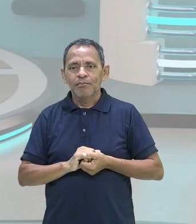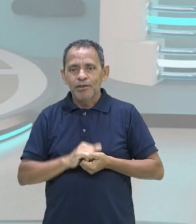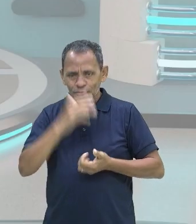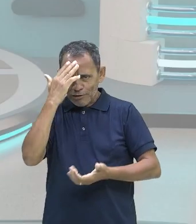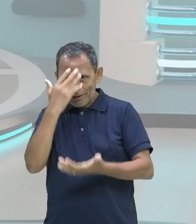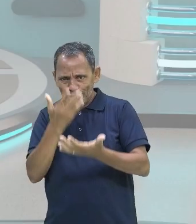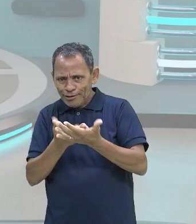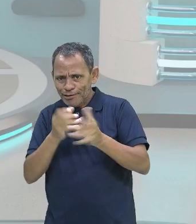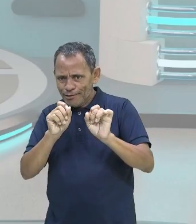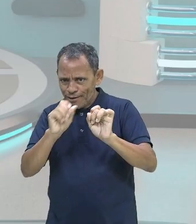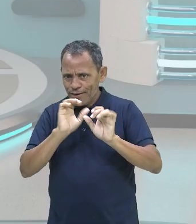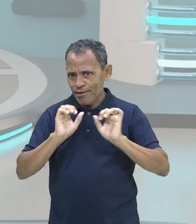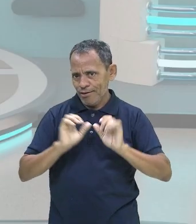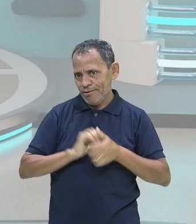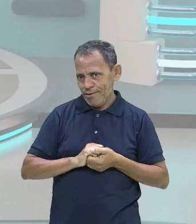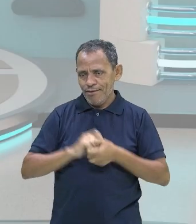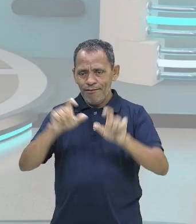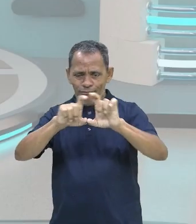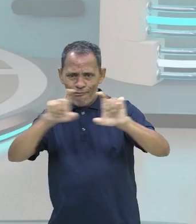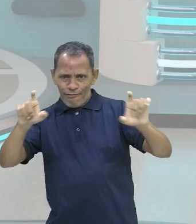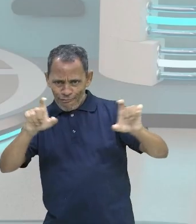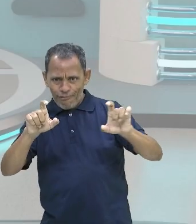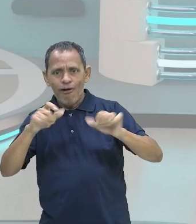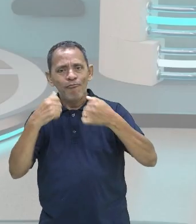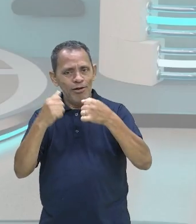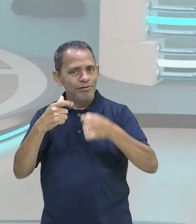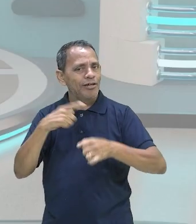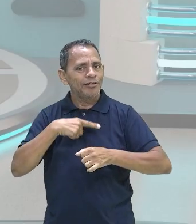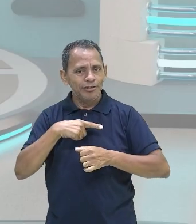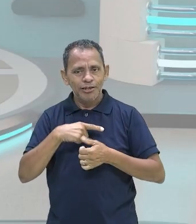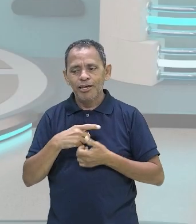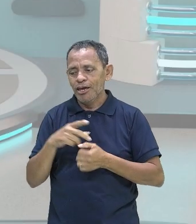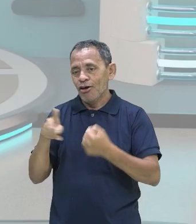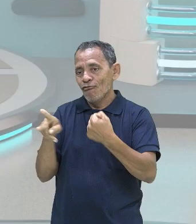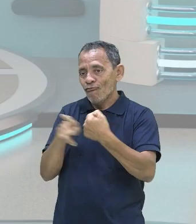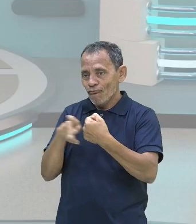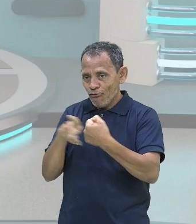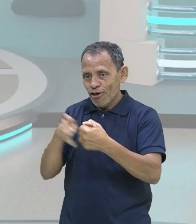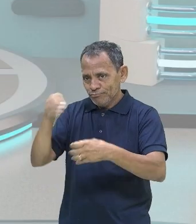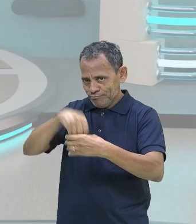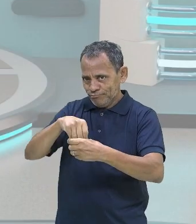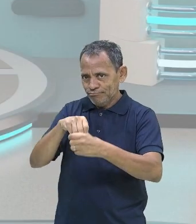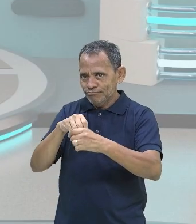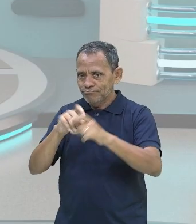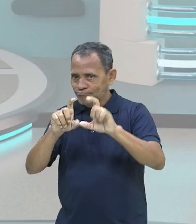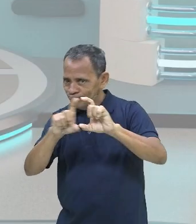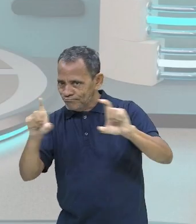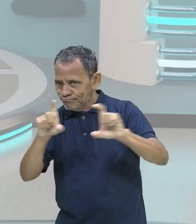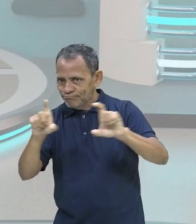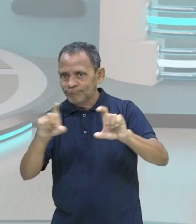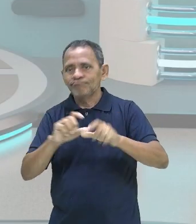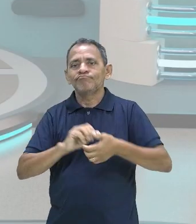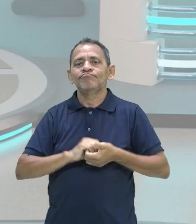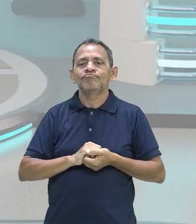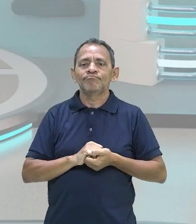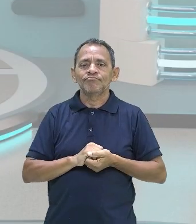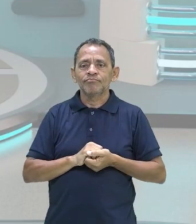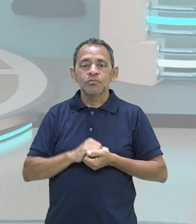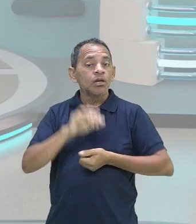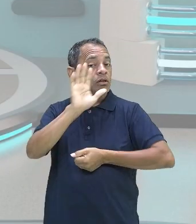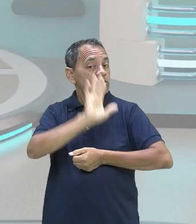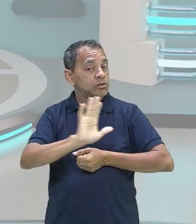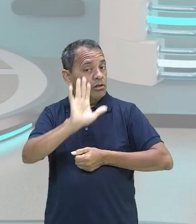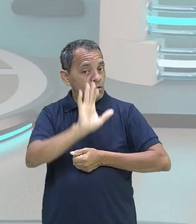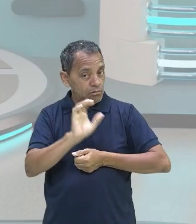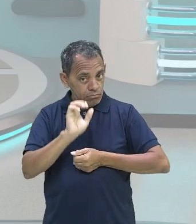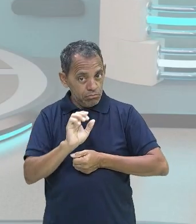um enunciado como oração, precisa existir um verbo na sua organização. E aí, de maneira geral e na